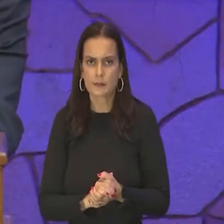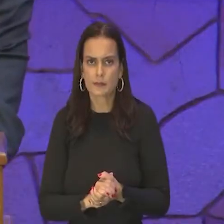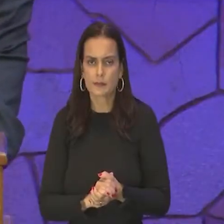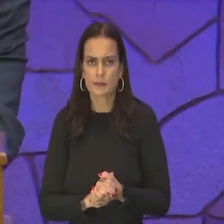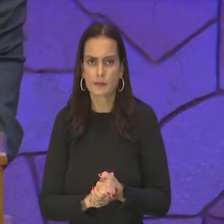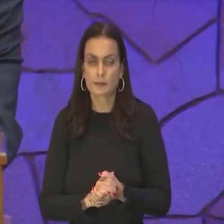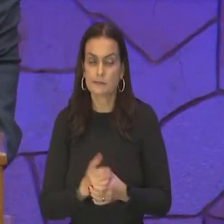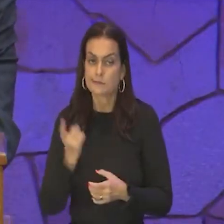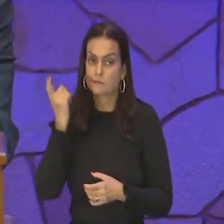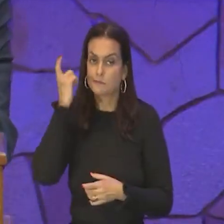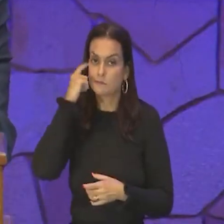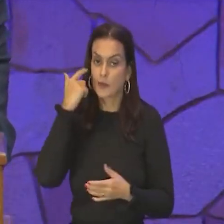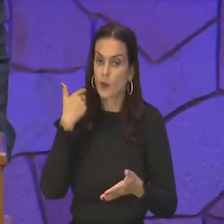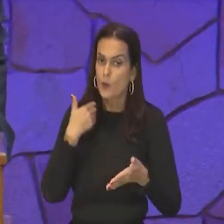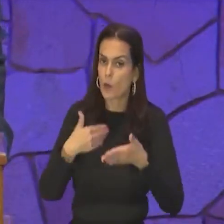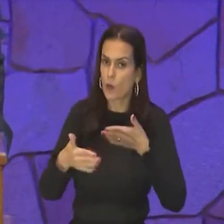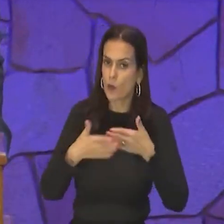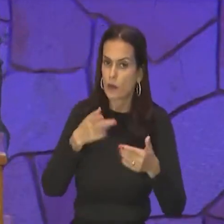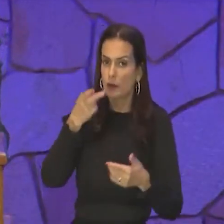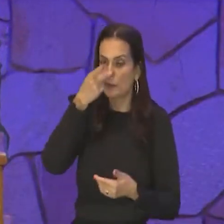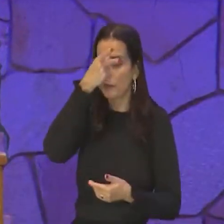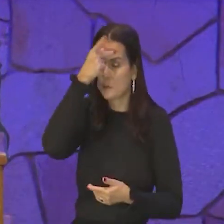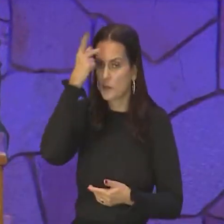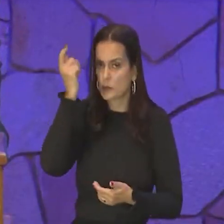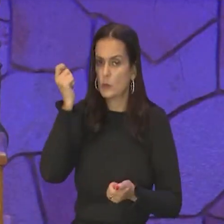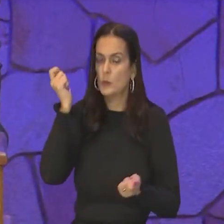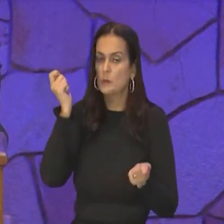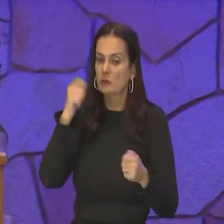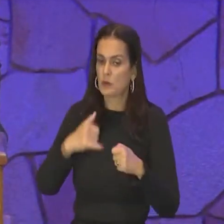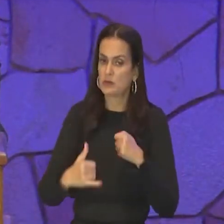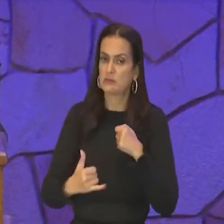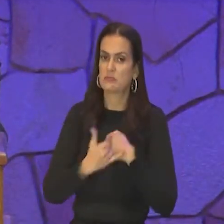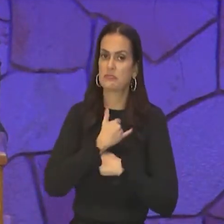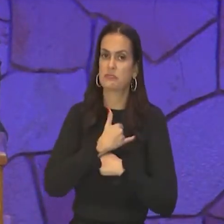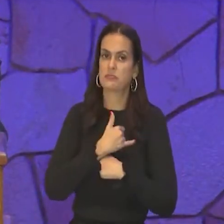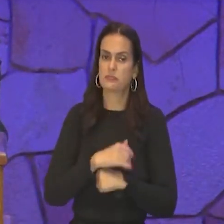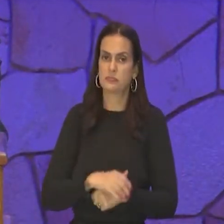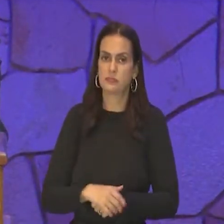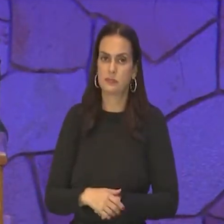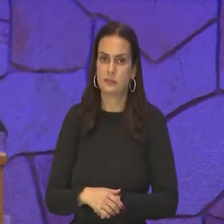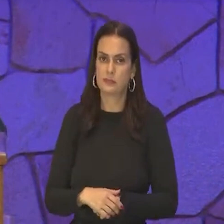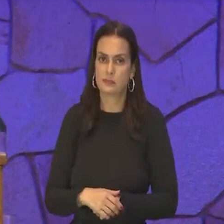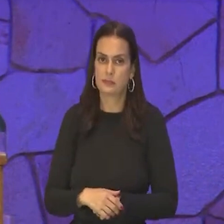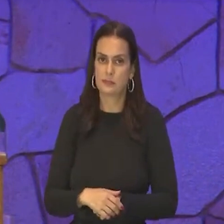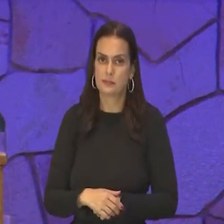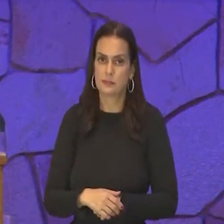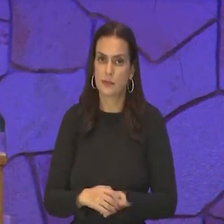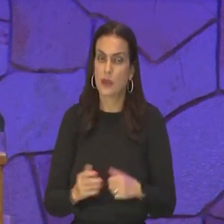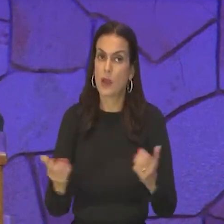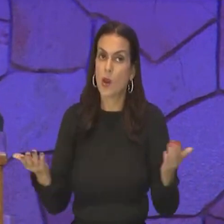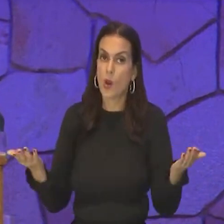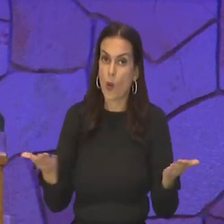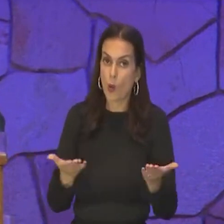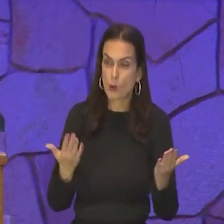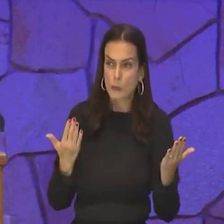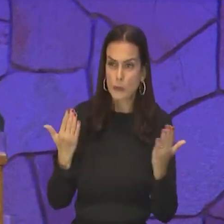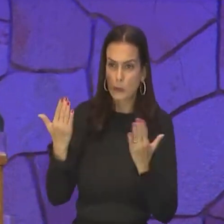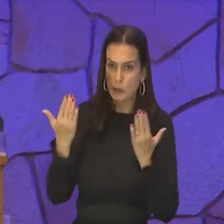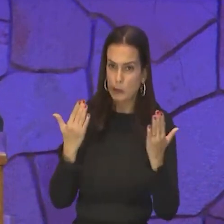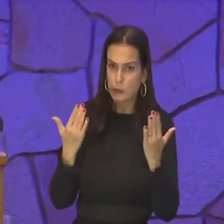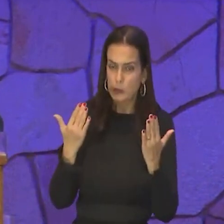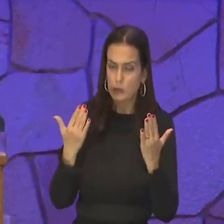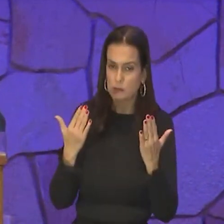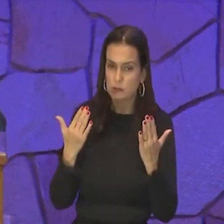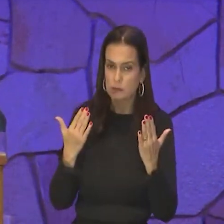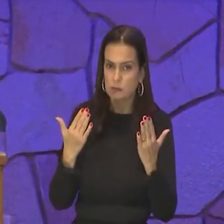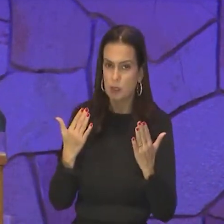Eu penso que qualquer pessoa seria capaz de traí-lo. Nós podemos hoje, na análise que nós fazemos,